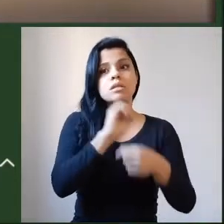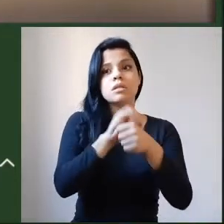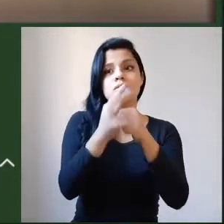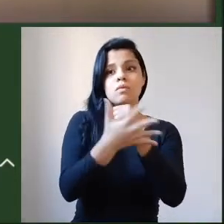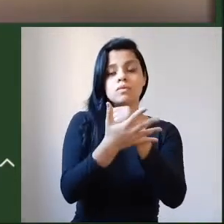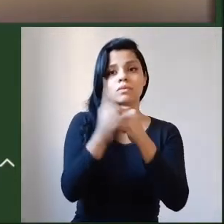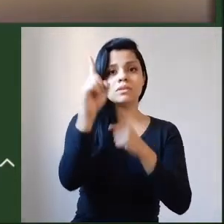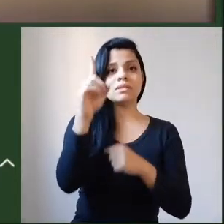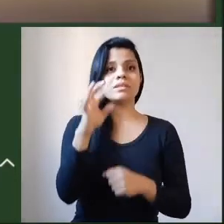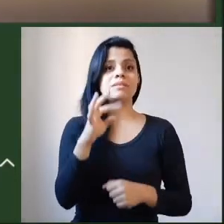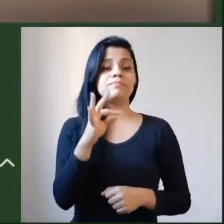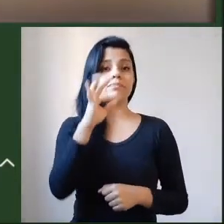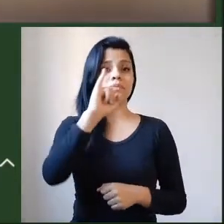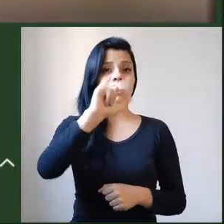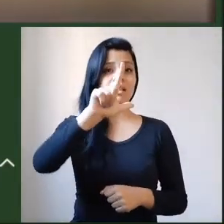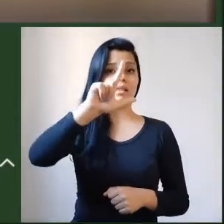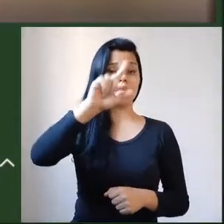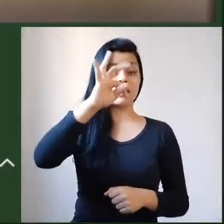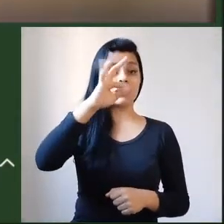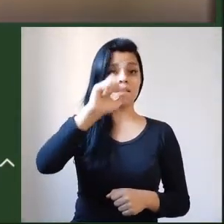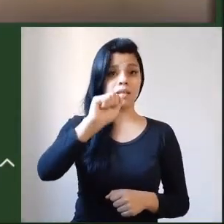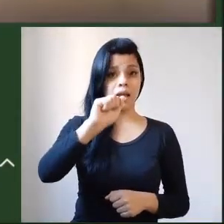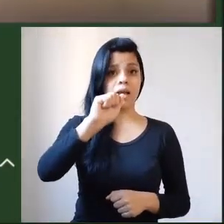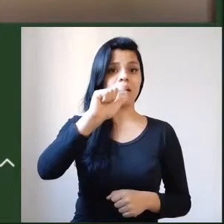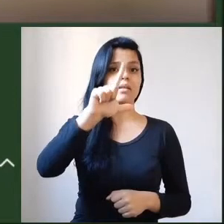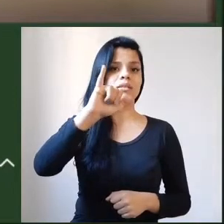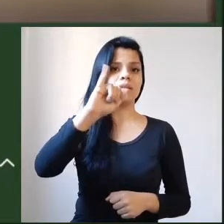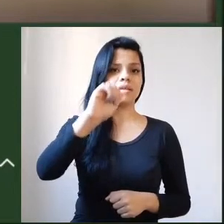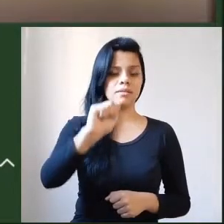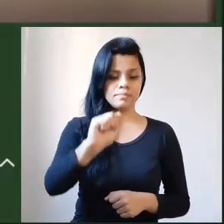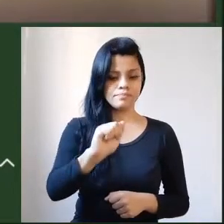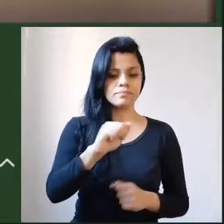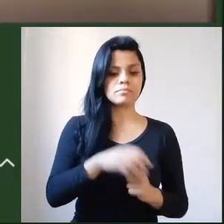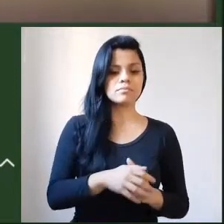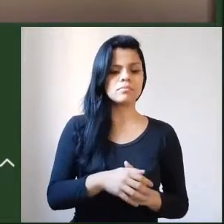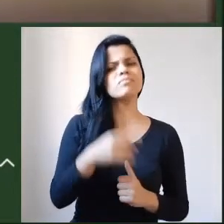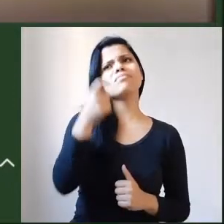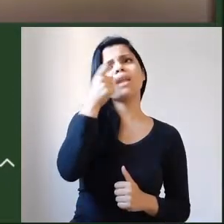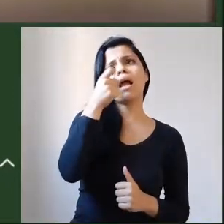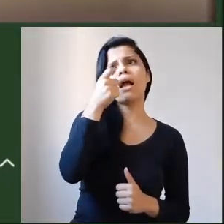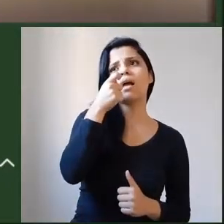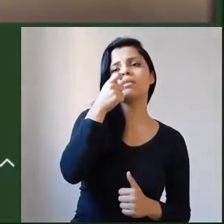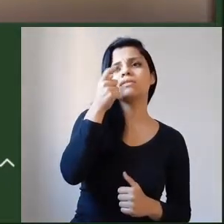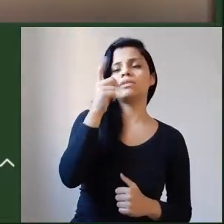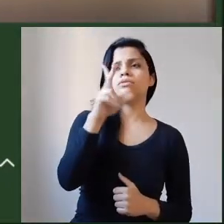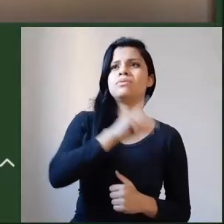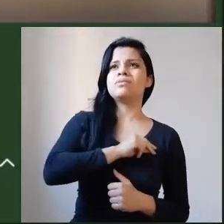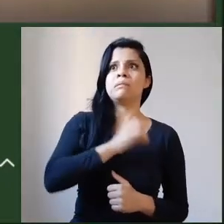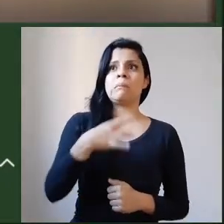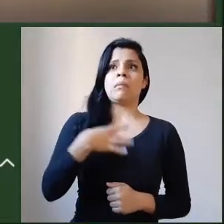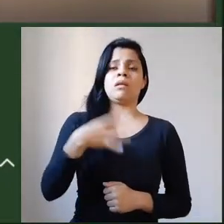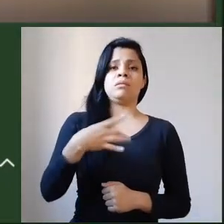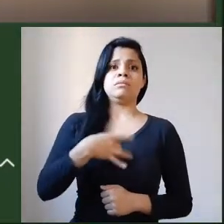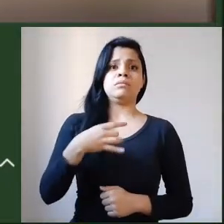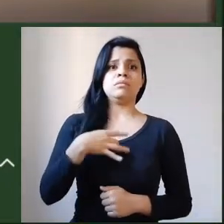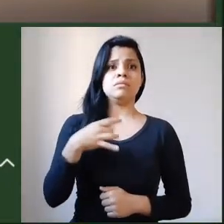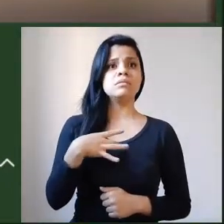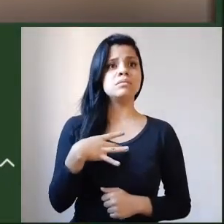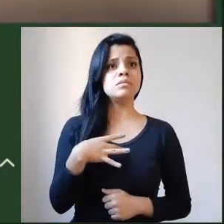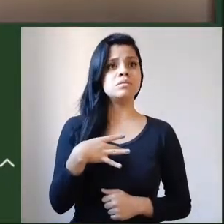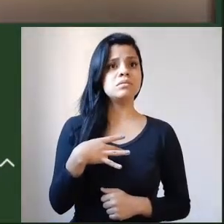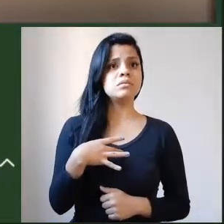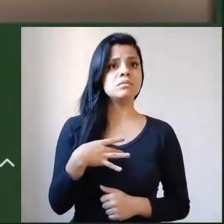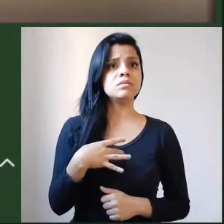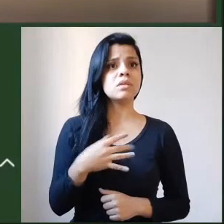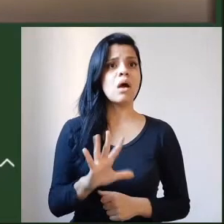vi os casos na Itália, né? E o estrago que teve na Itália. Nesse momento, eu acho que eu comecei a ter um pouco mais de